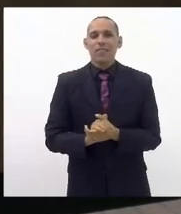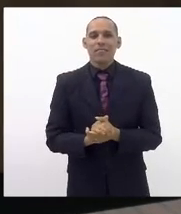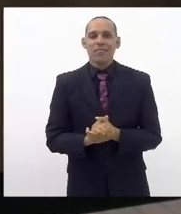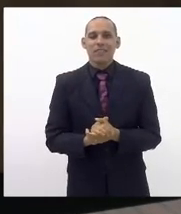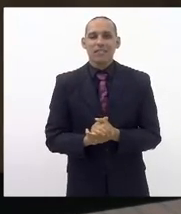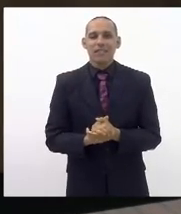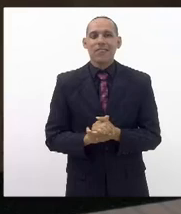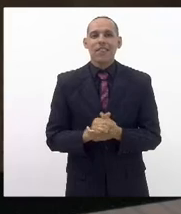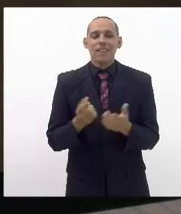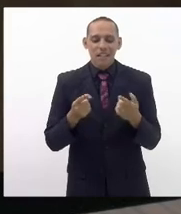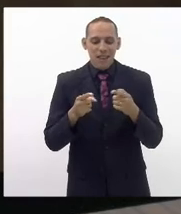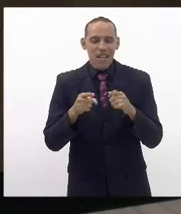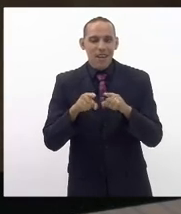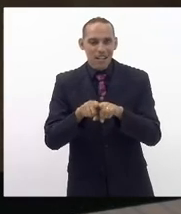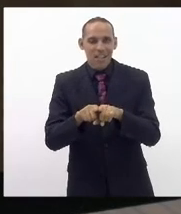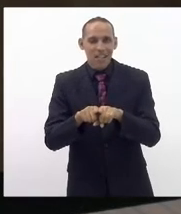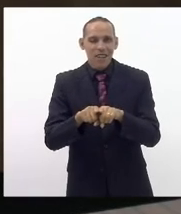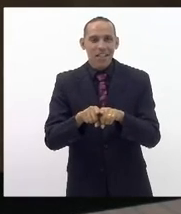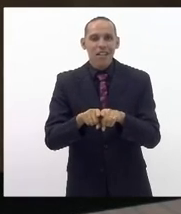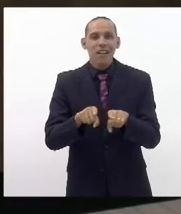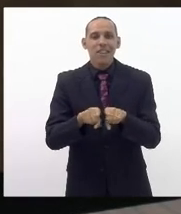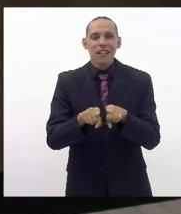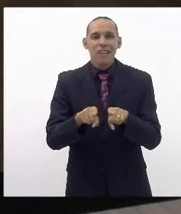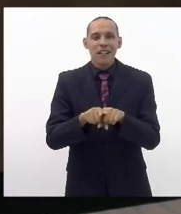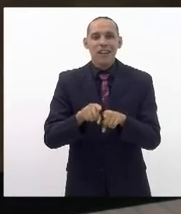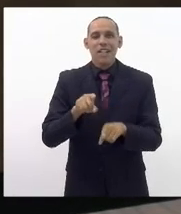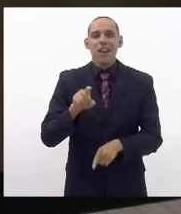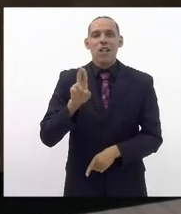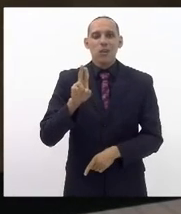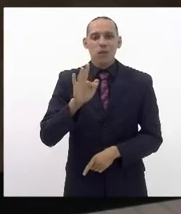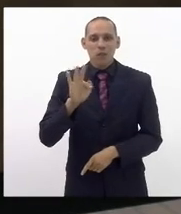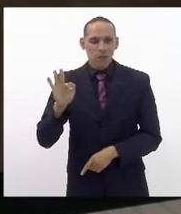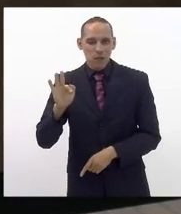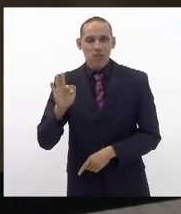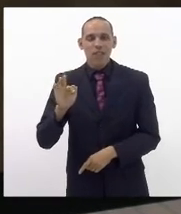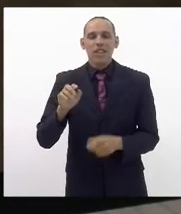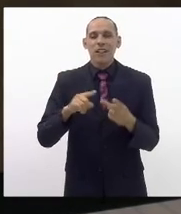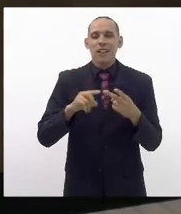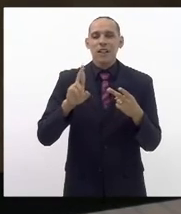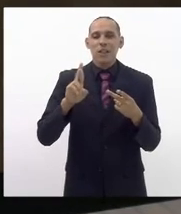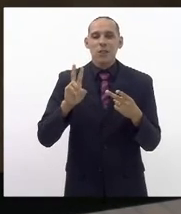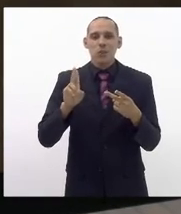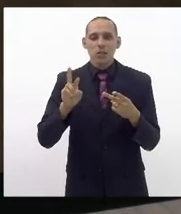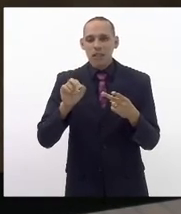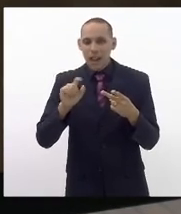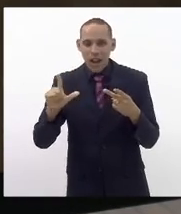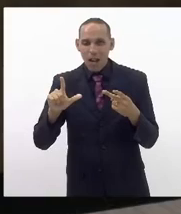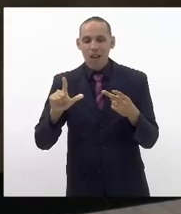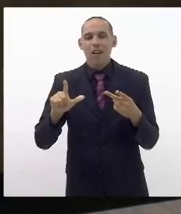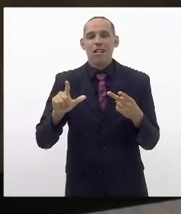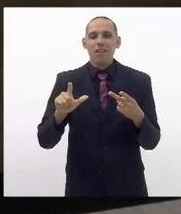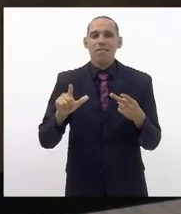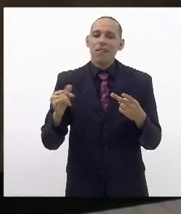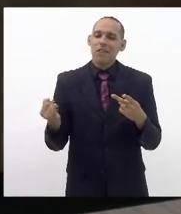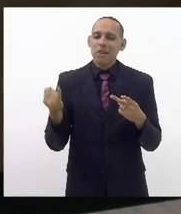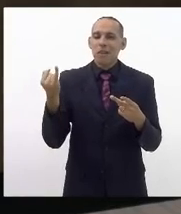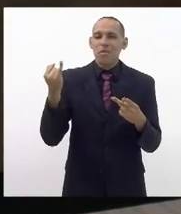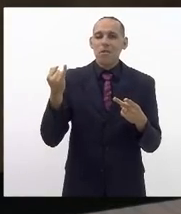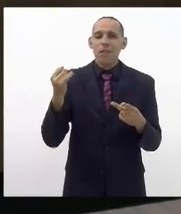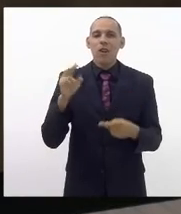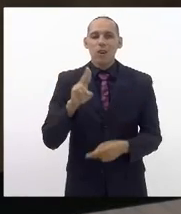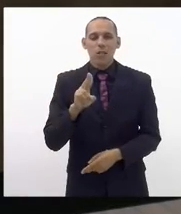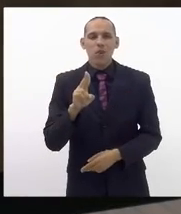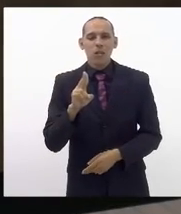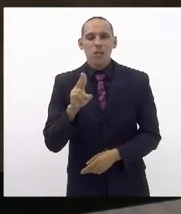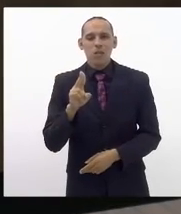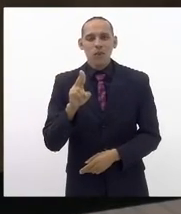da UF, co-irmã da Rural e da UFRJ, uma saudação muito especial desta importante Universidade Federal e